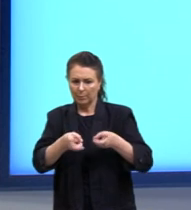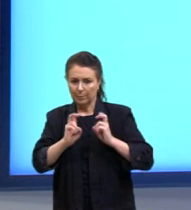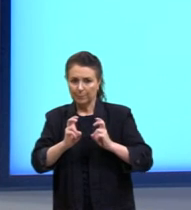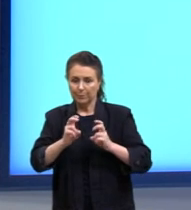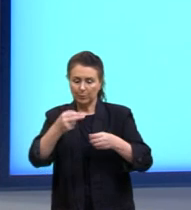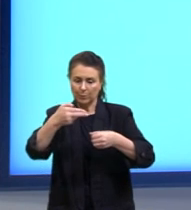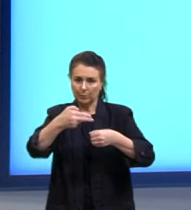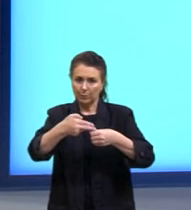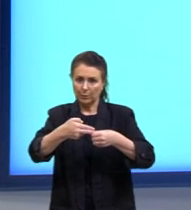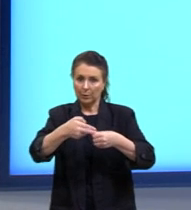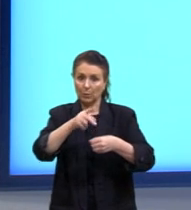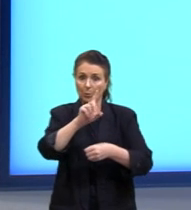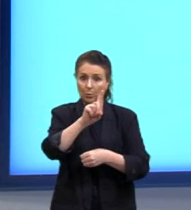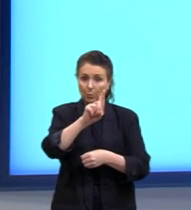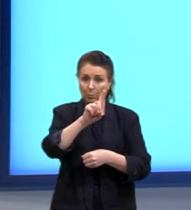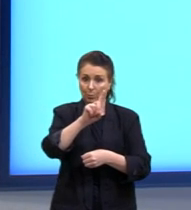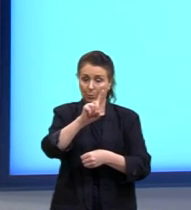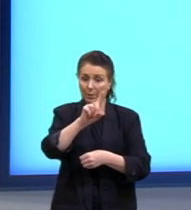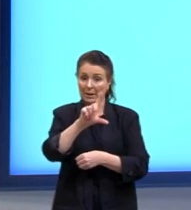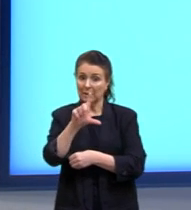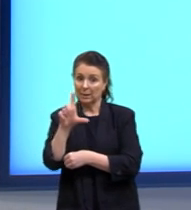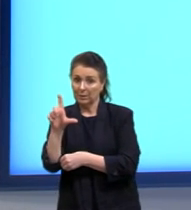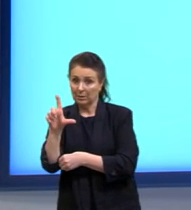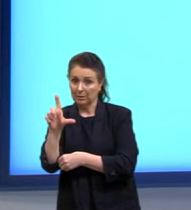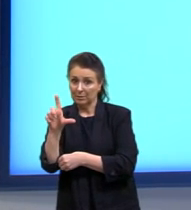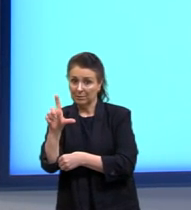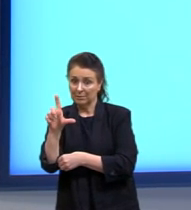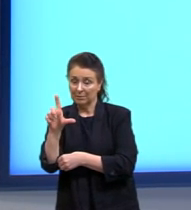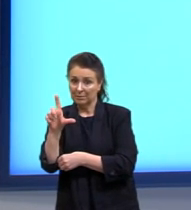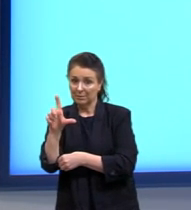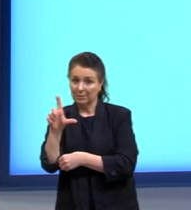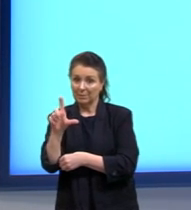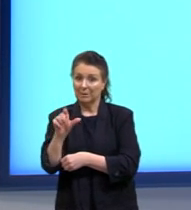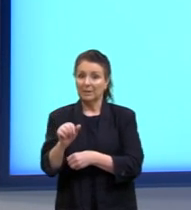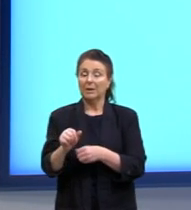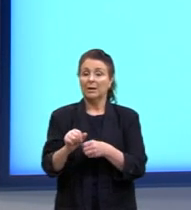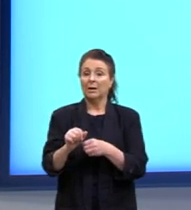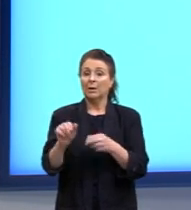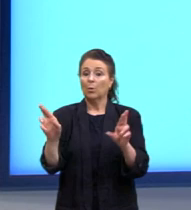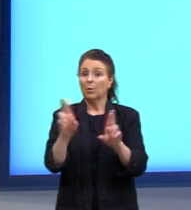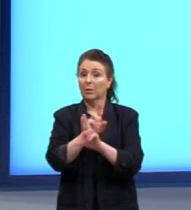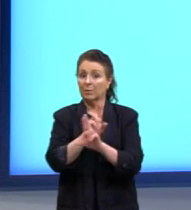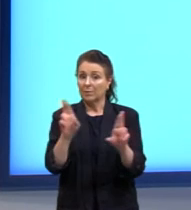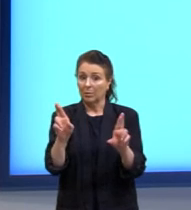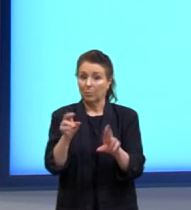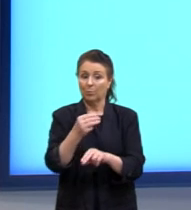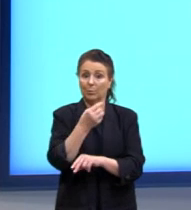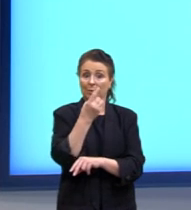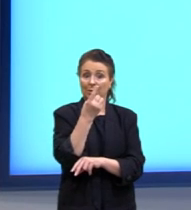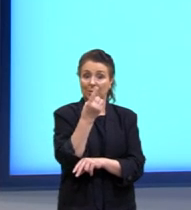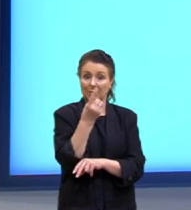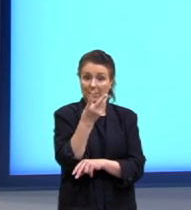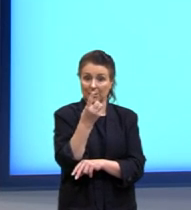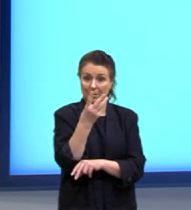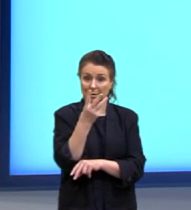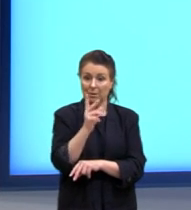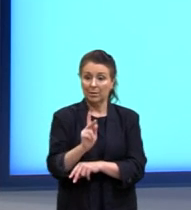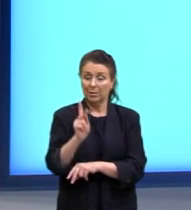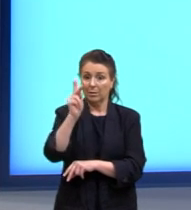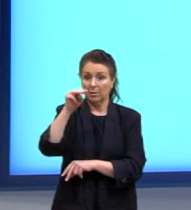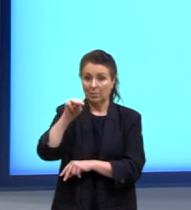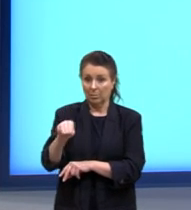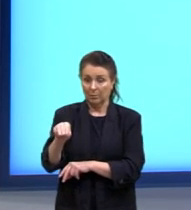um litro de gasolina corresponde a 13 km então se eu percorri